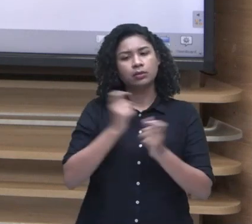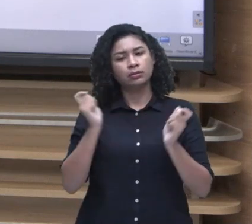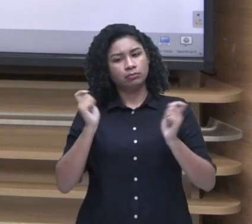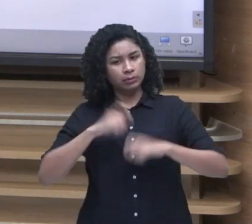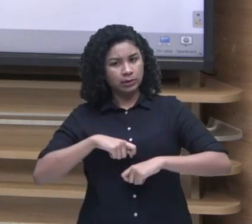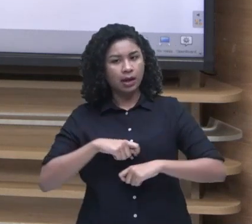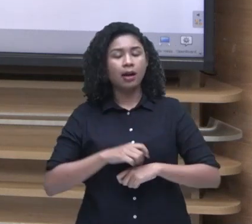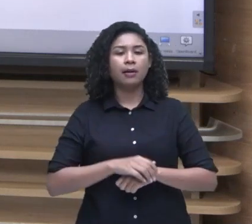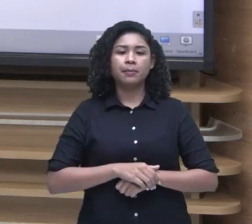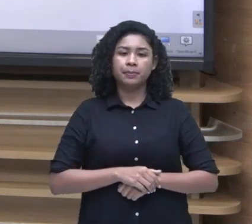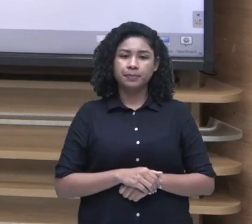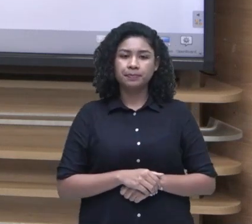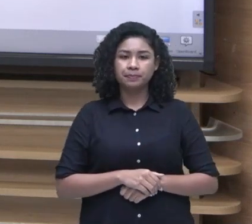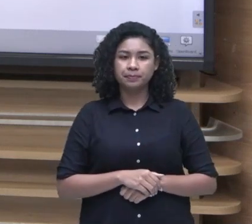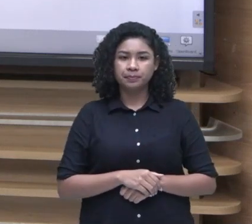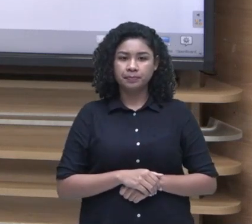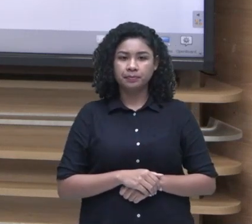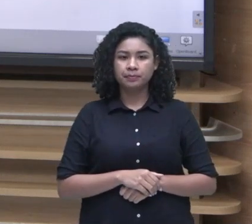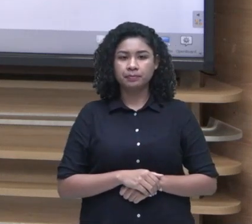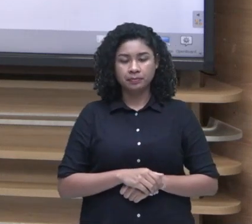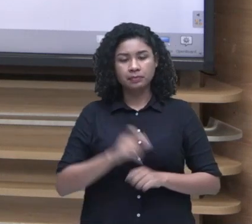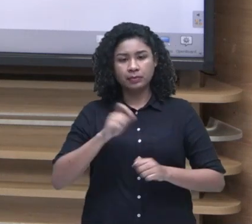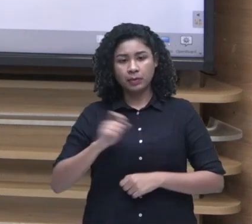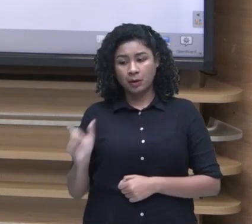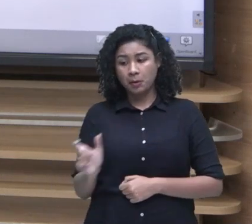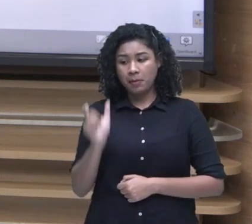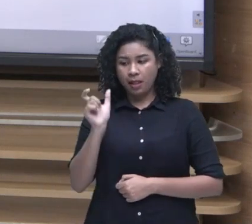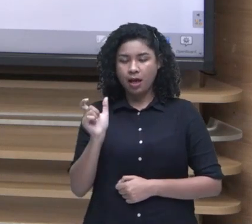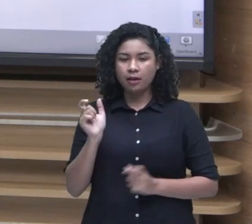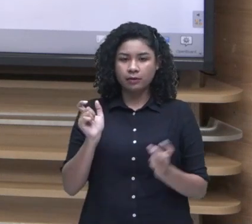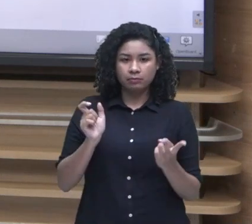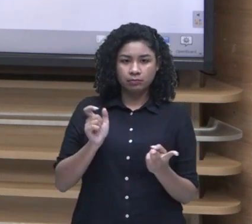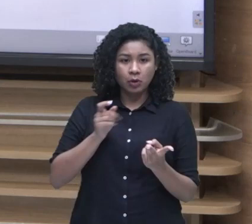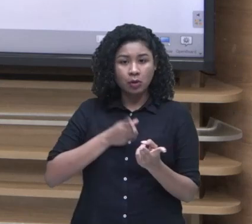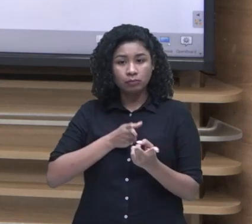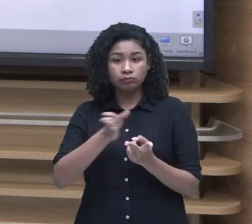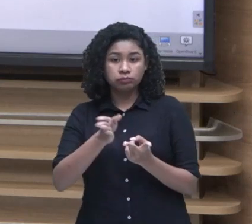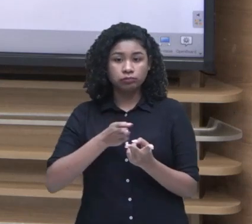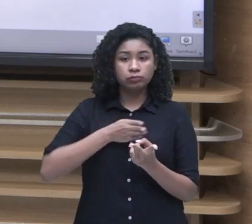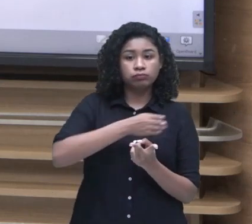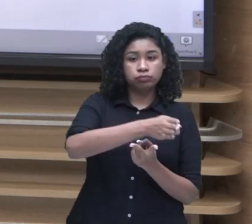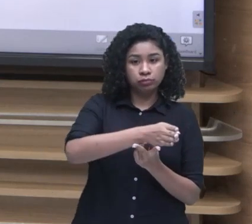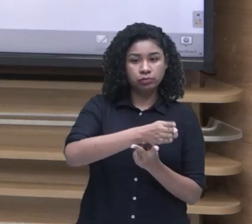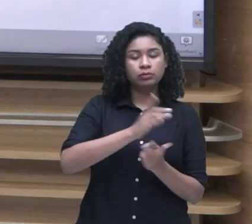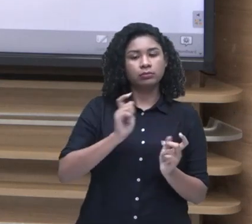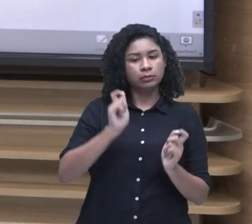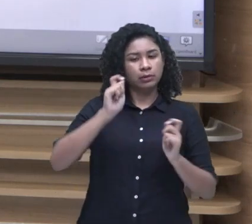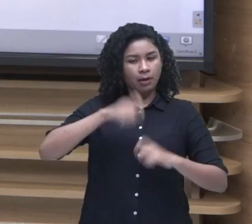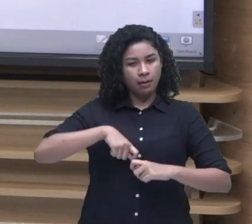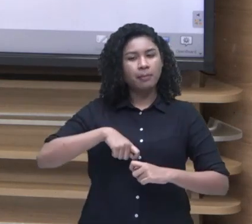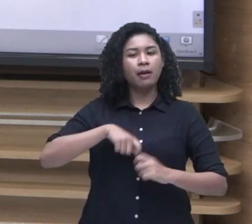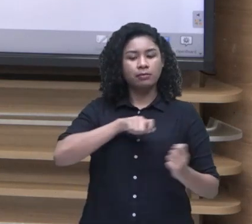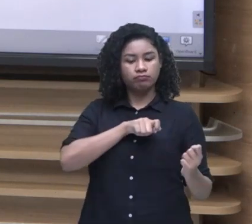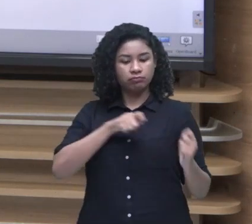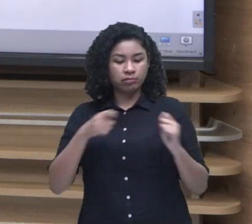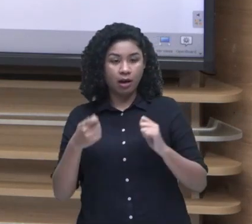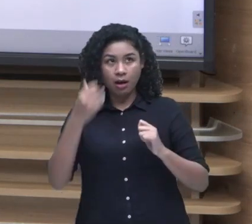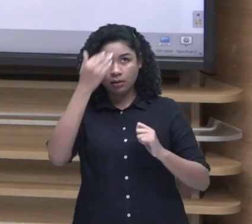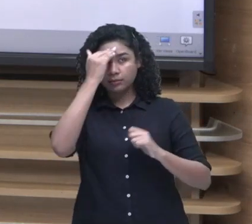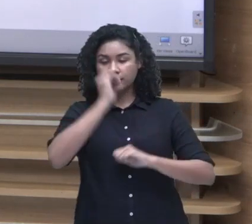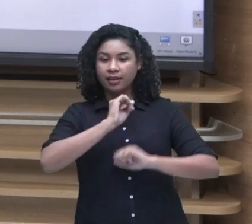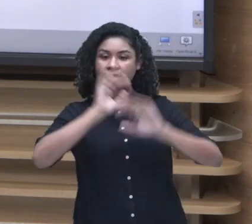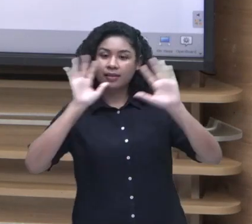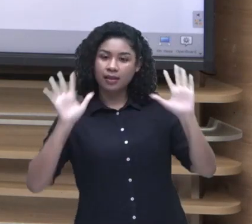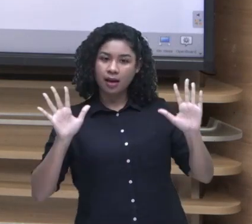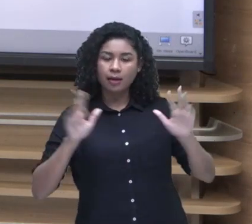ter duas ou três possibilidades de interpretação. Por quê? Porque é uma